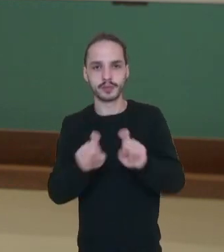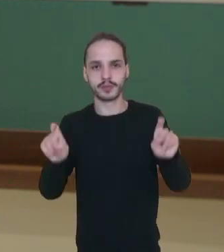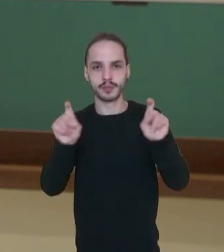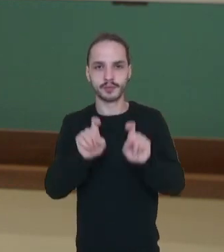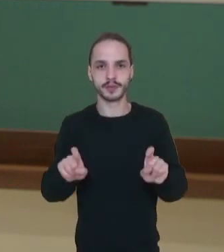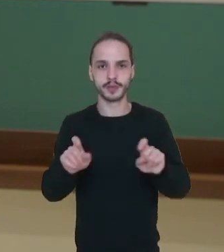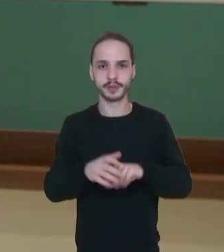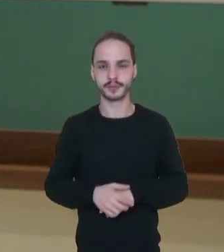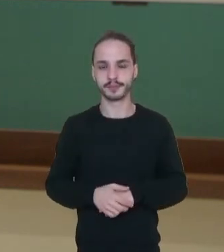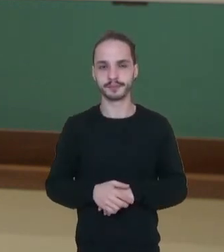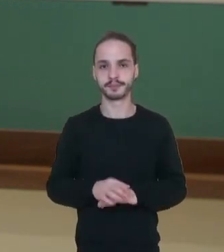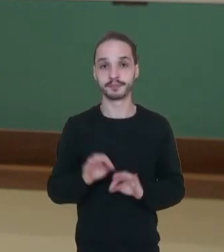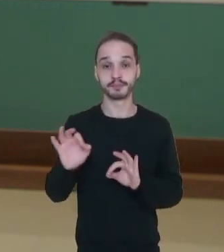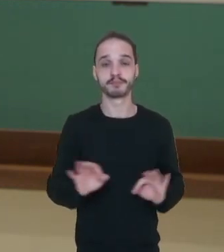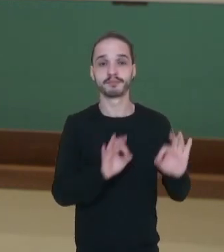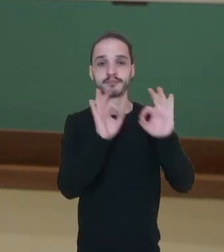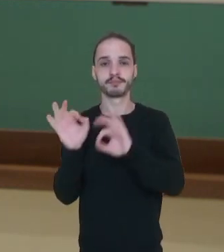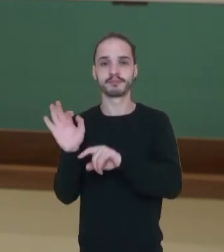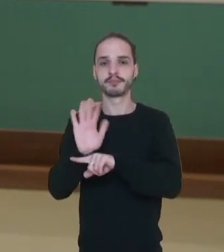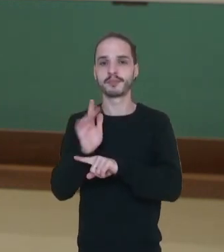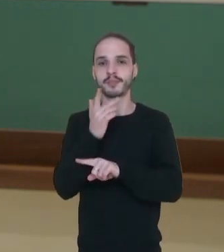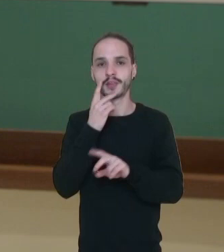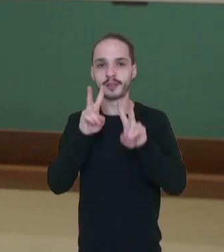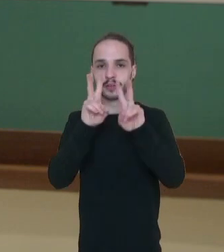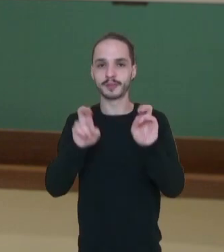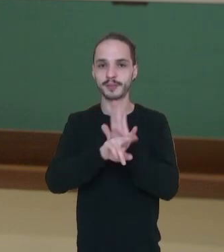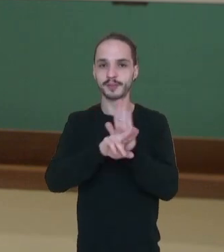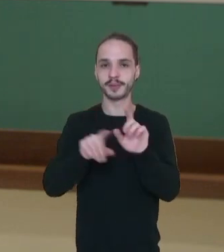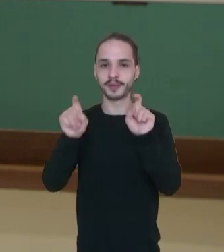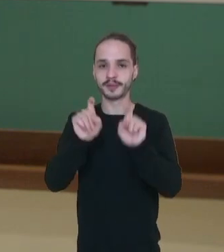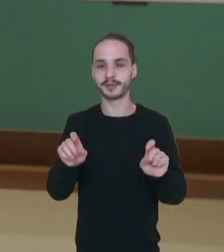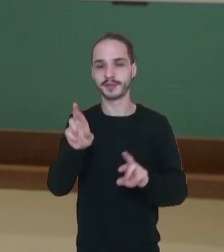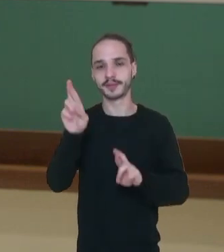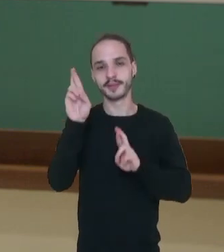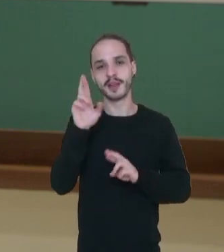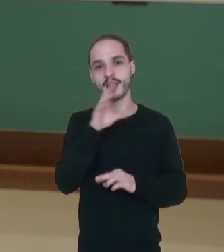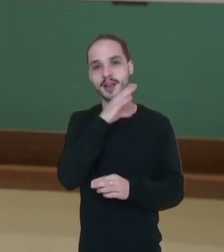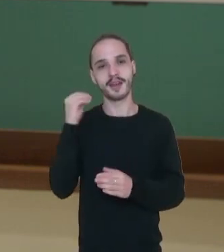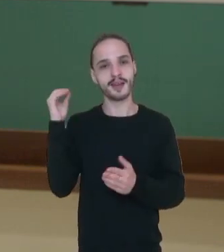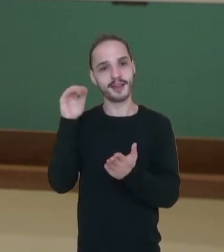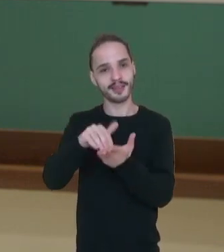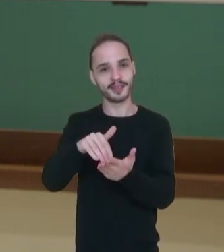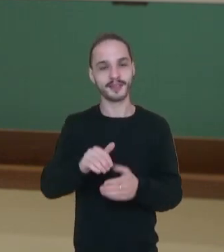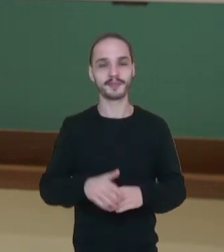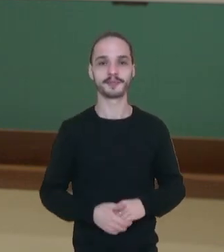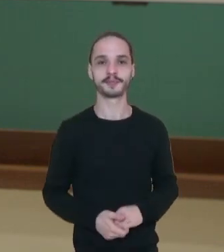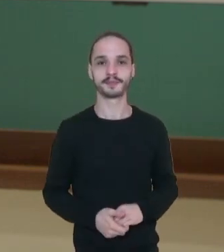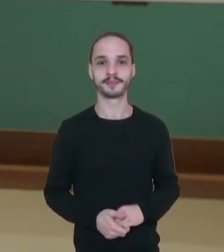Nesse vídeo nós falamos sobre bioinformática. Espero que vocês tenham gostado. Até breve.